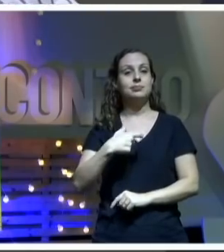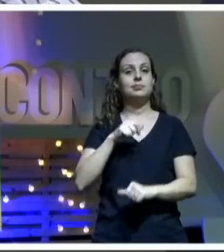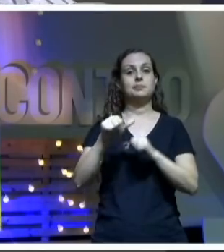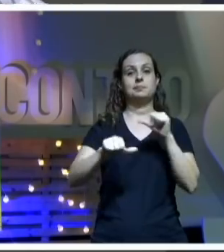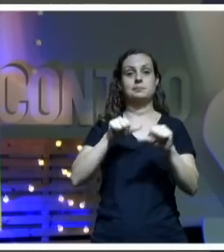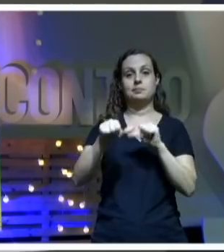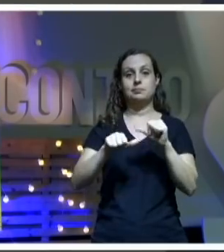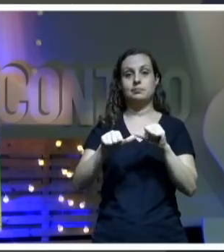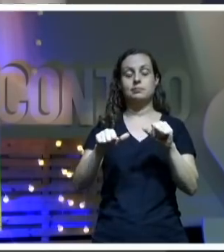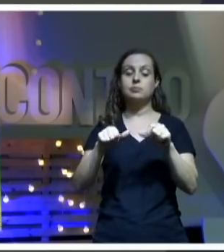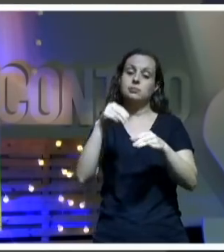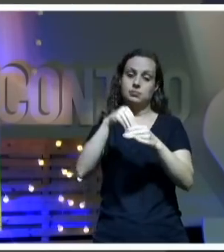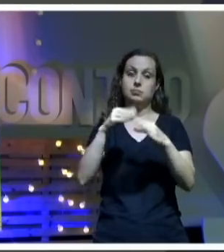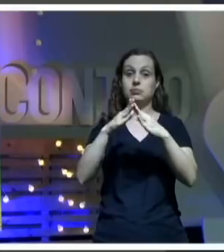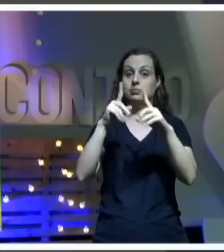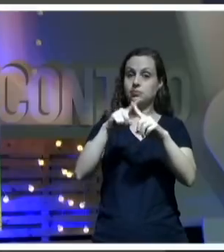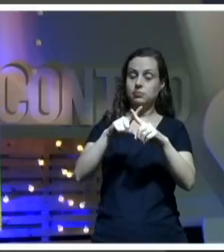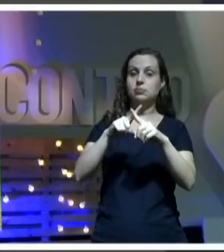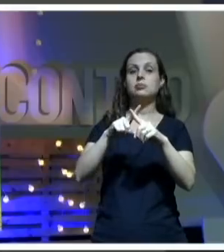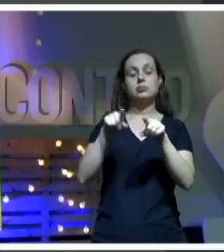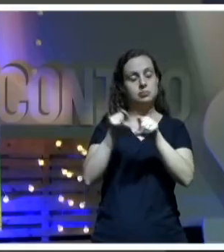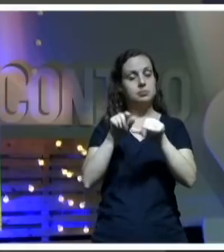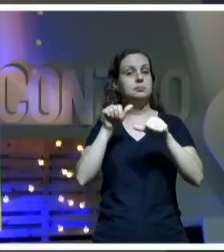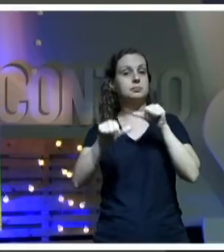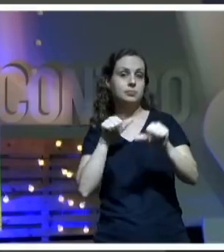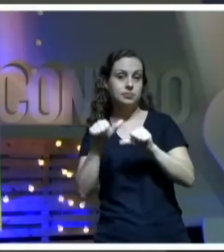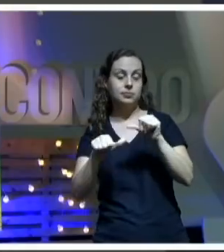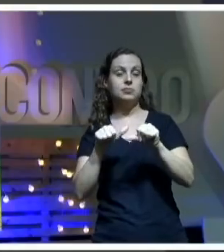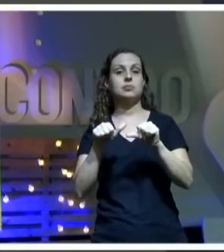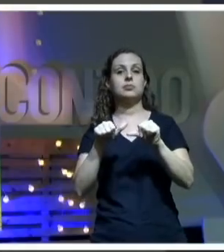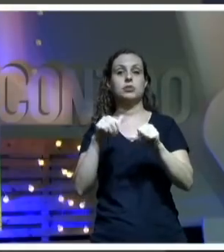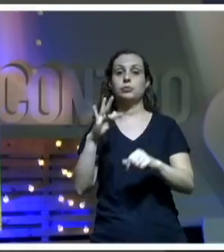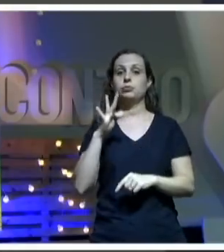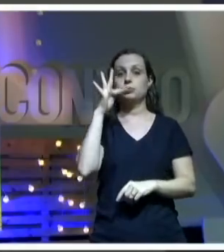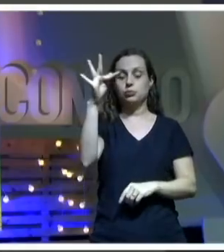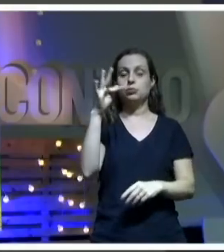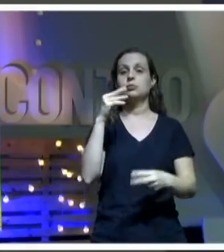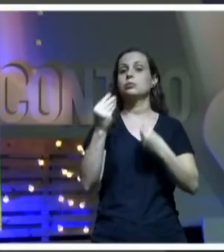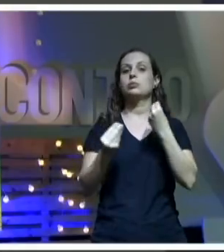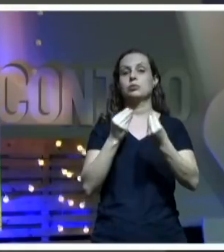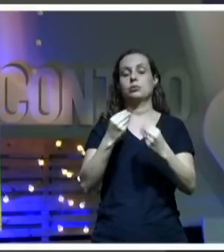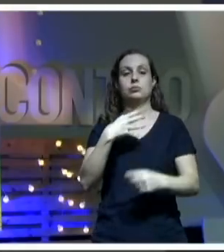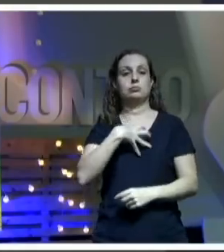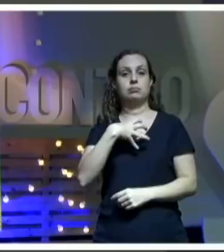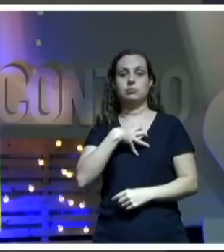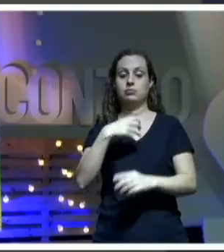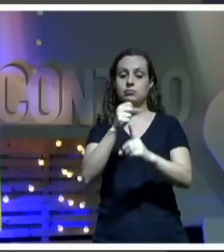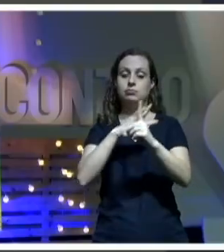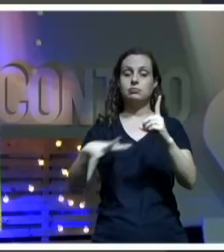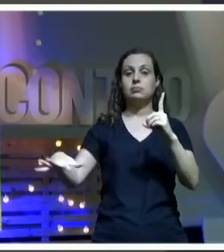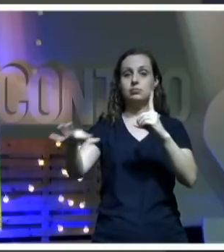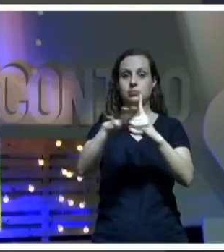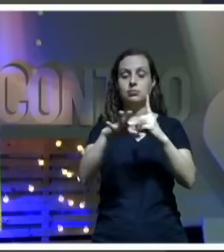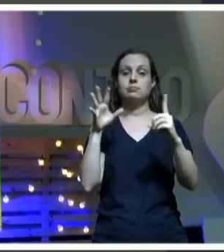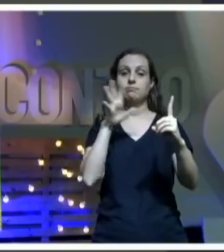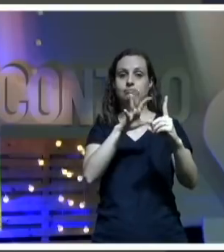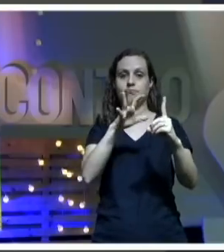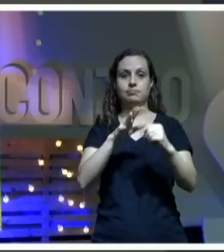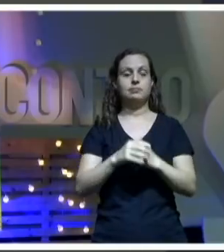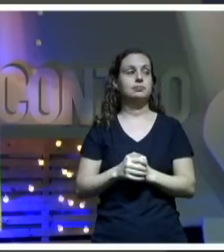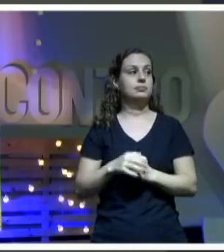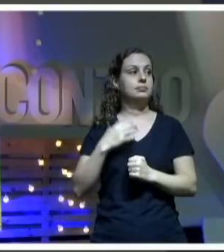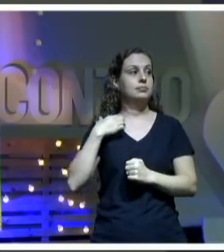a igreja ea consequentemente sua relevância sua relevância na sociedade onde ela está